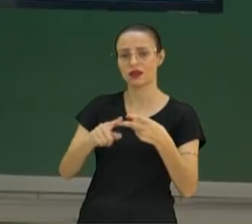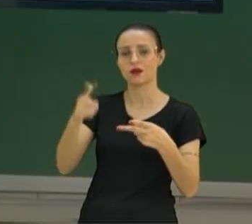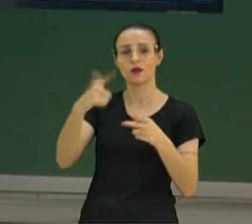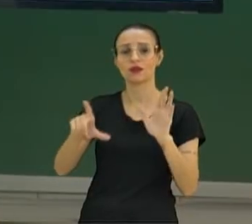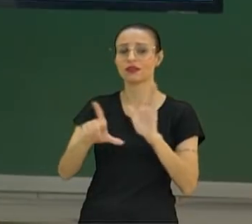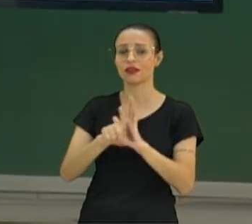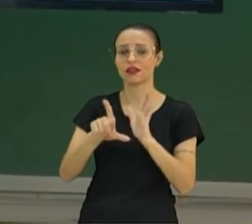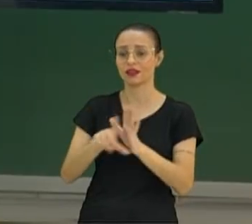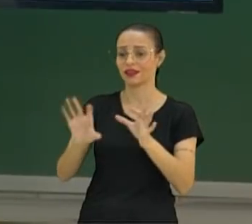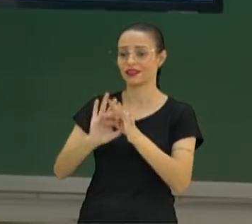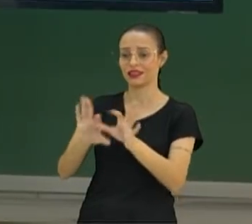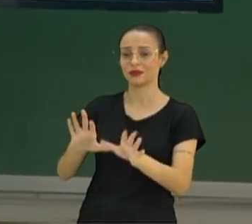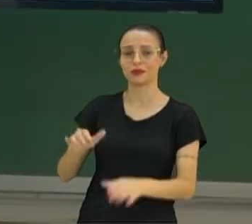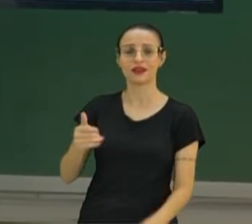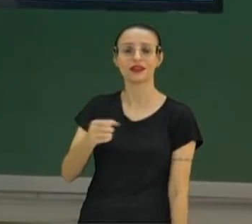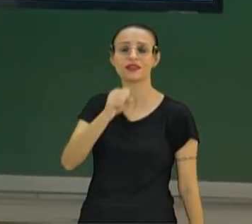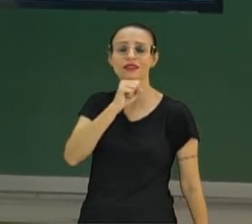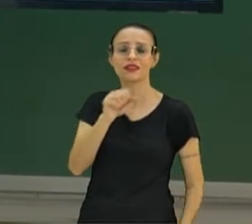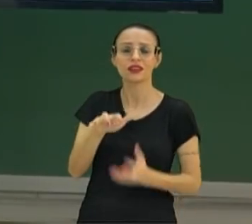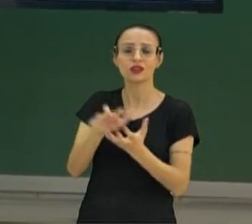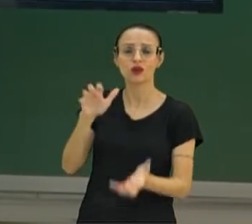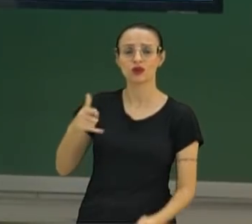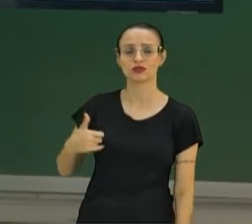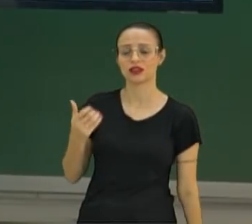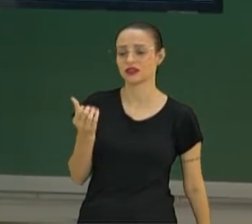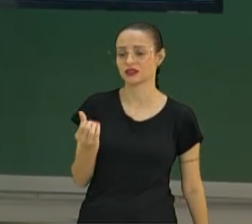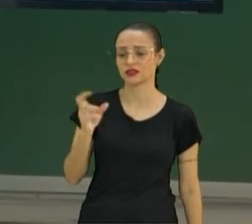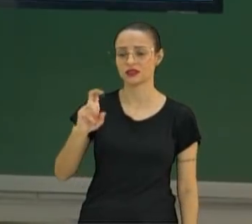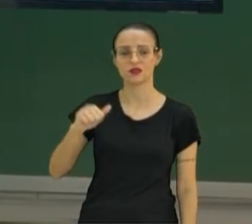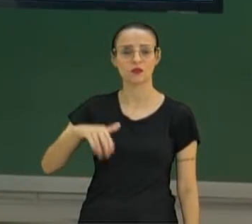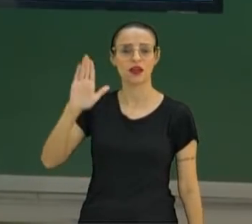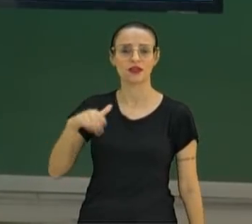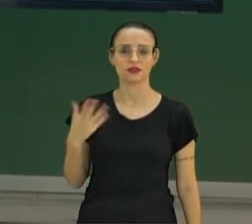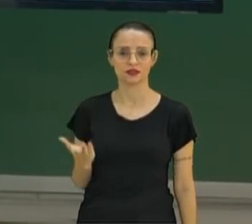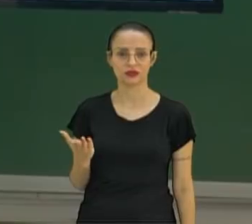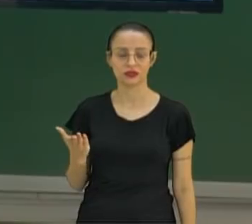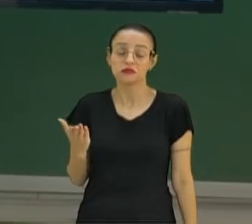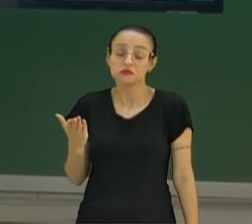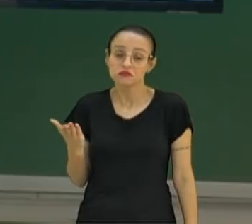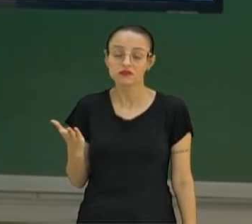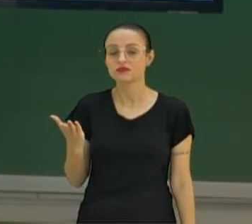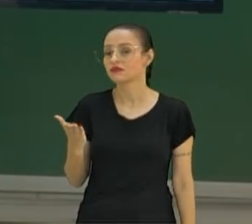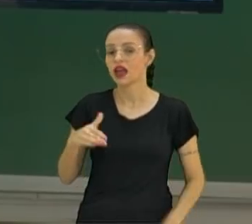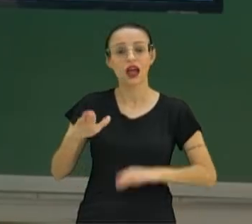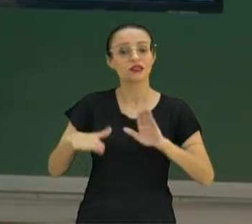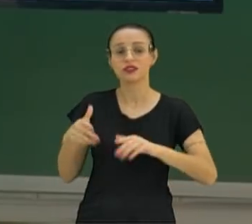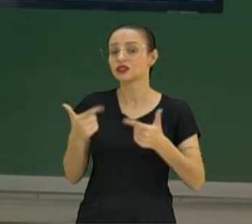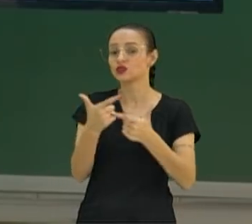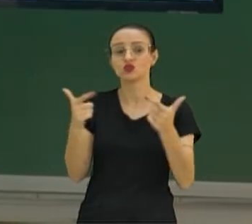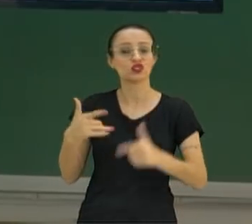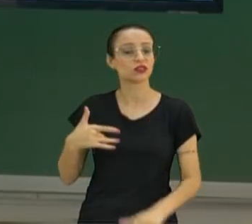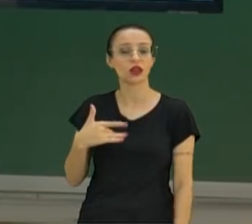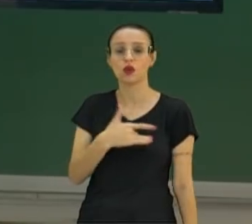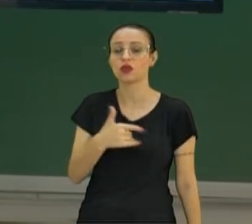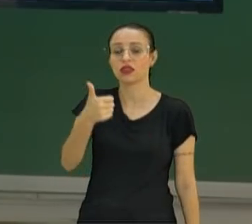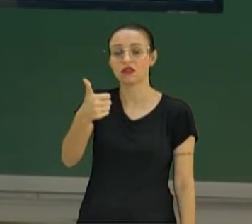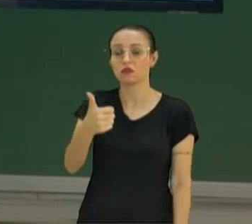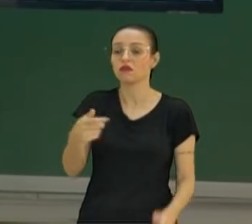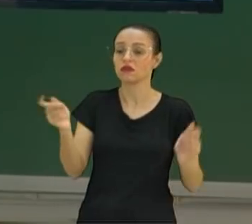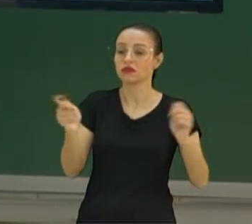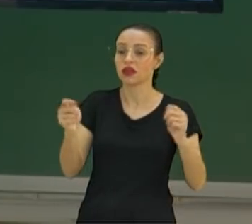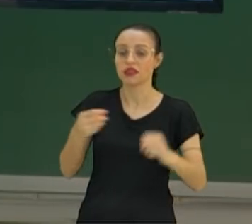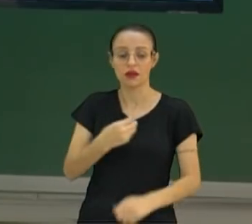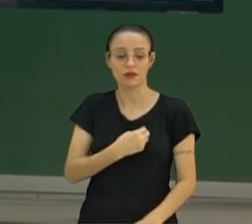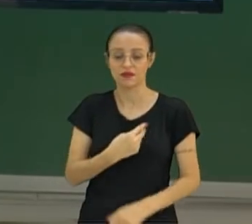que libertava os idosos, né, com mais aí de 65 anos, que muitas das vezes já não tinham uma condição de saúde que permitisse eles